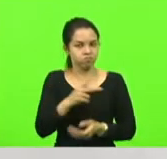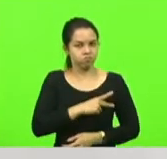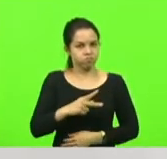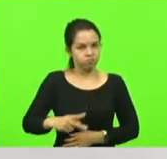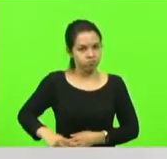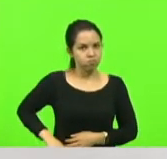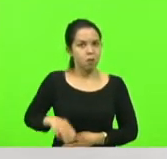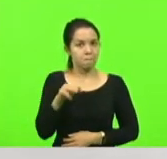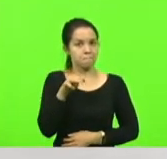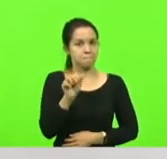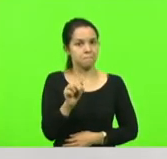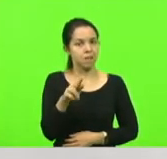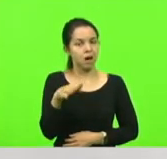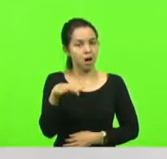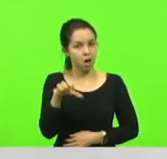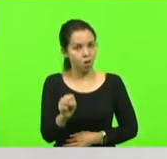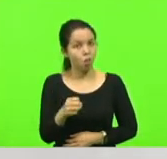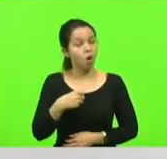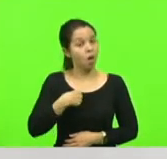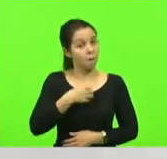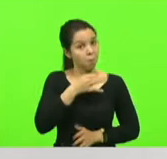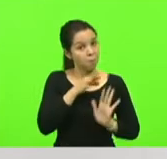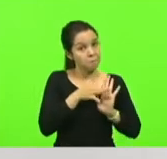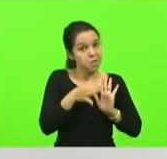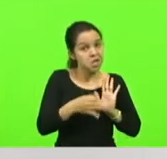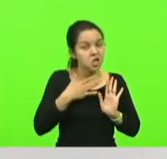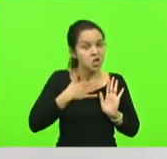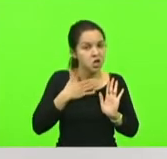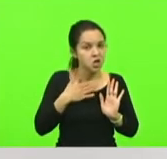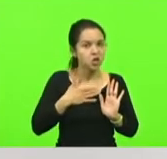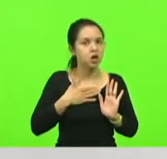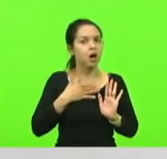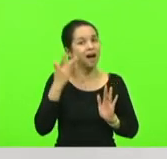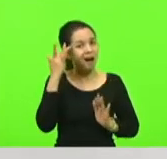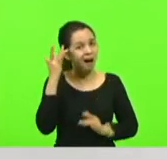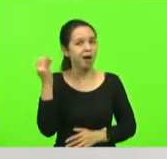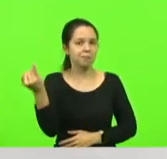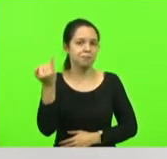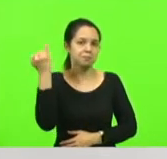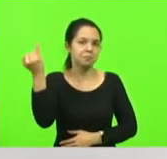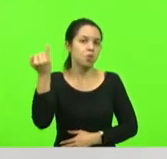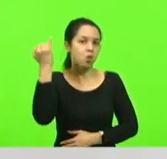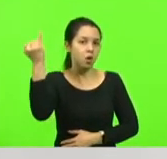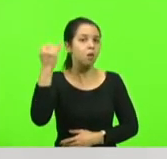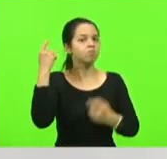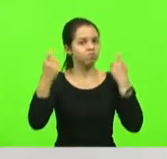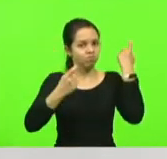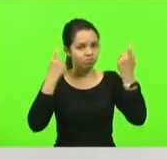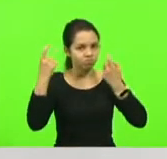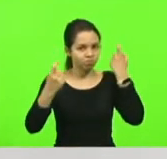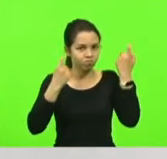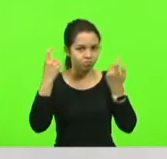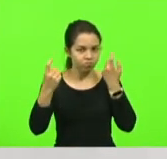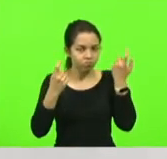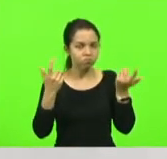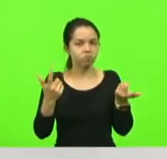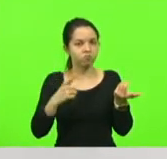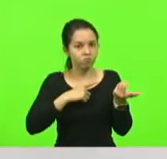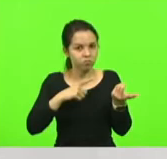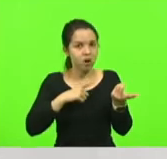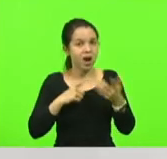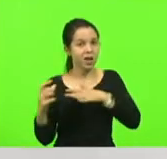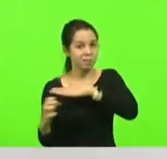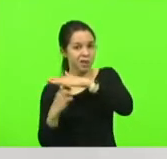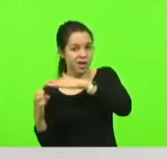Heleno, na minha opinião, de grande realmente relevância, uma preocupação, inclusive, de empresas